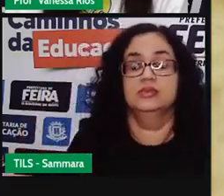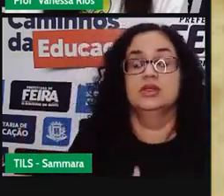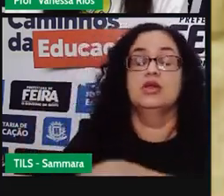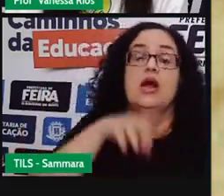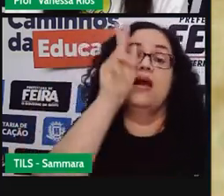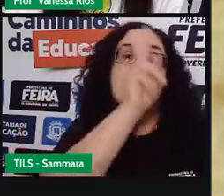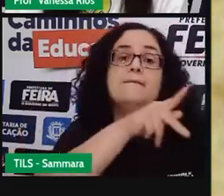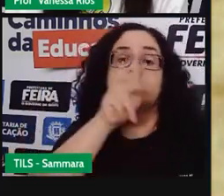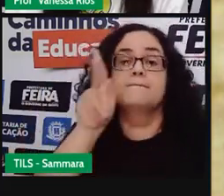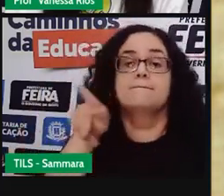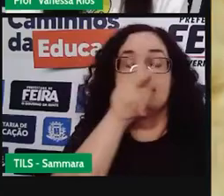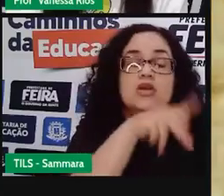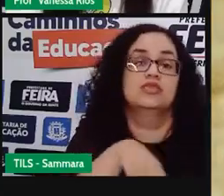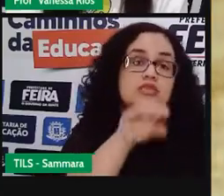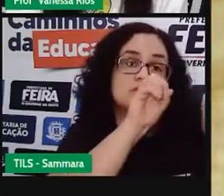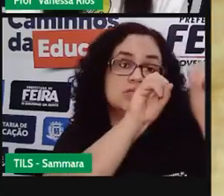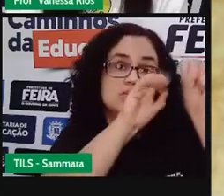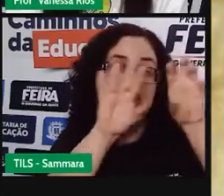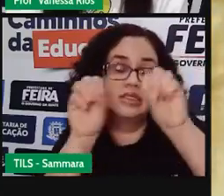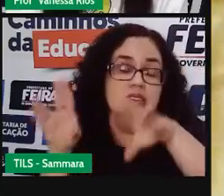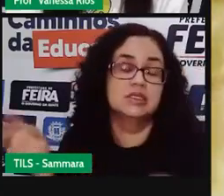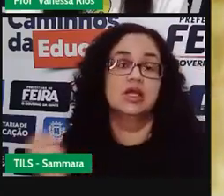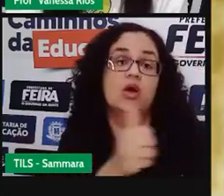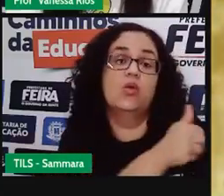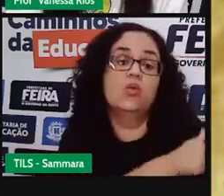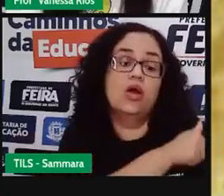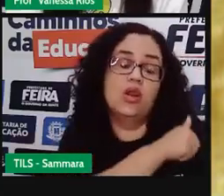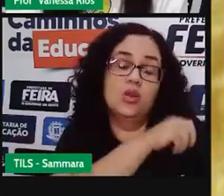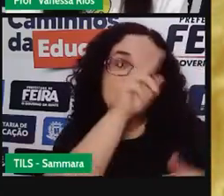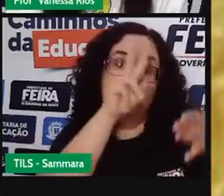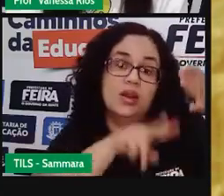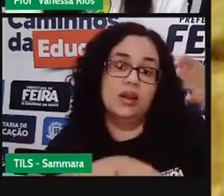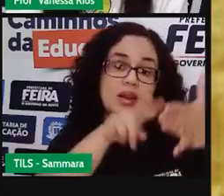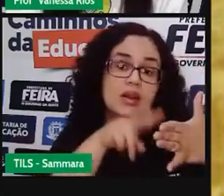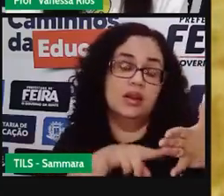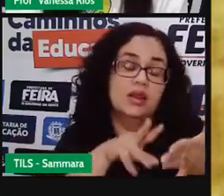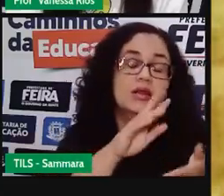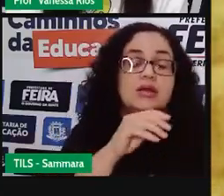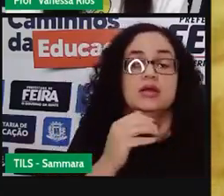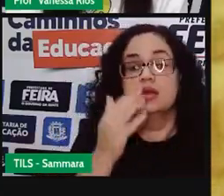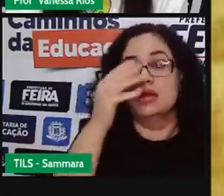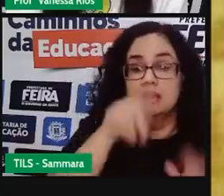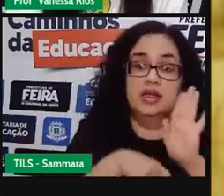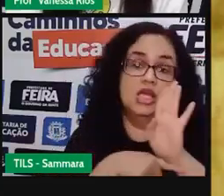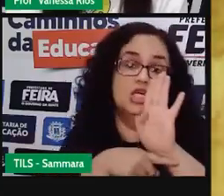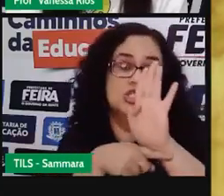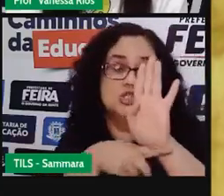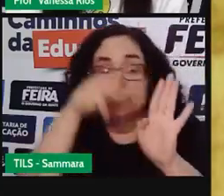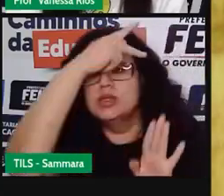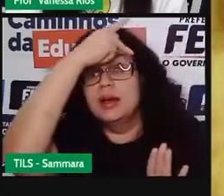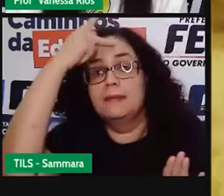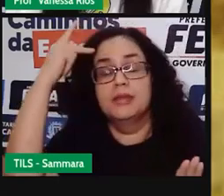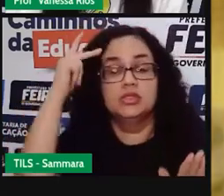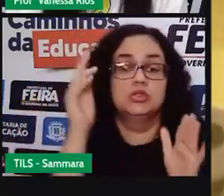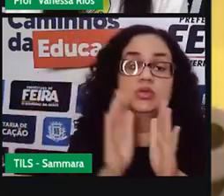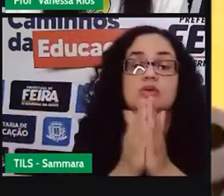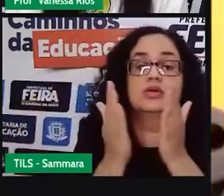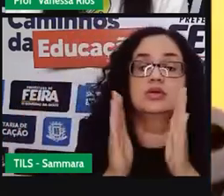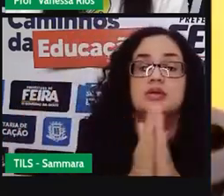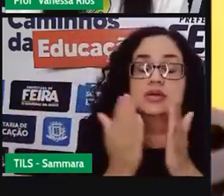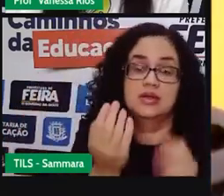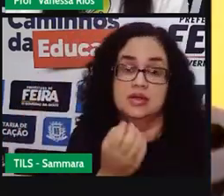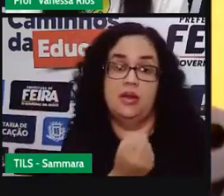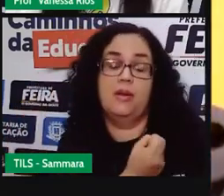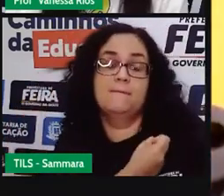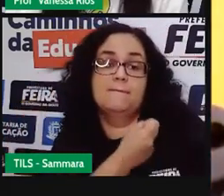É aquele professor que ensina um aluno a ler, é alguém que mata a fome de quem não pode comer. Herói